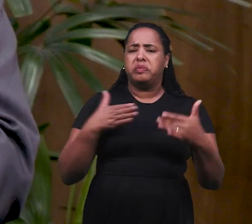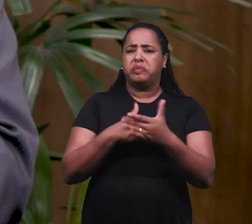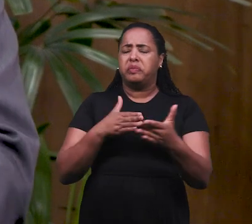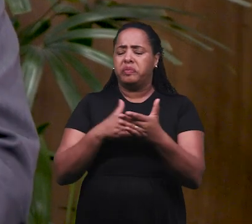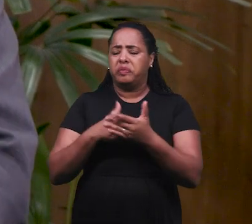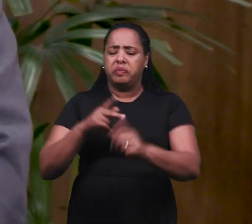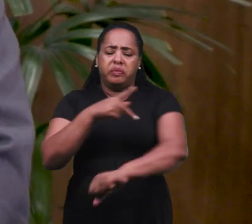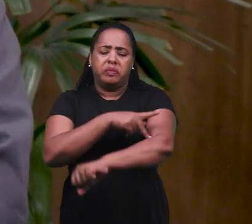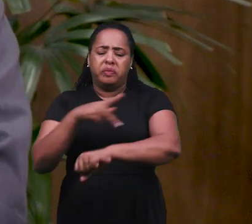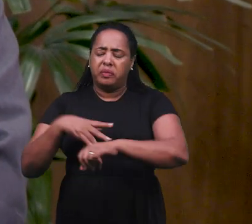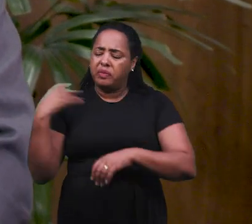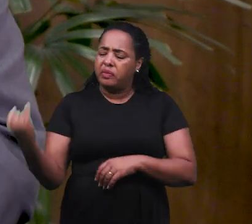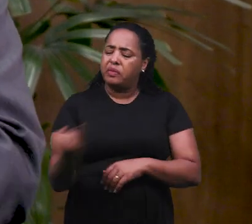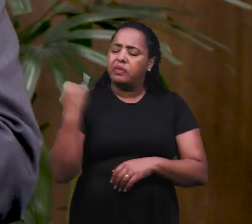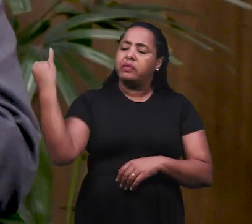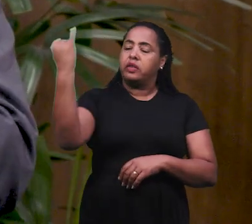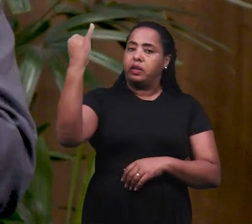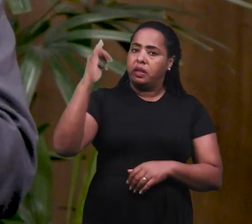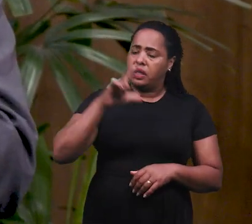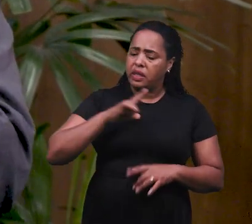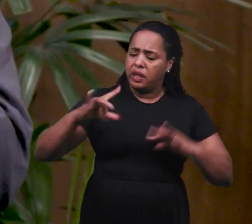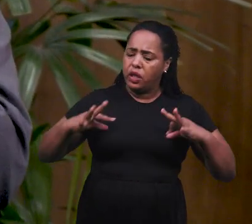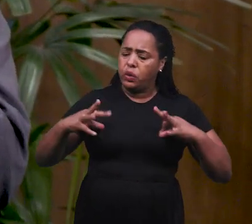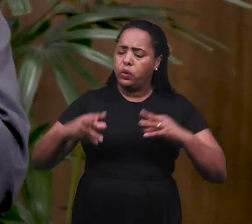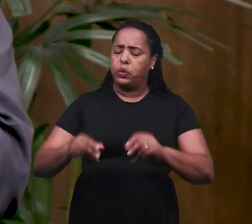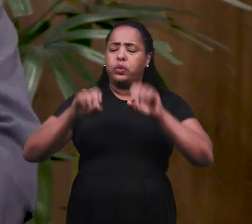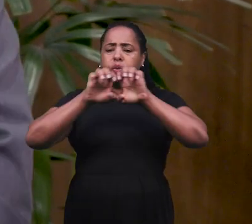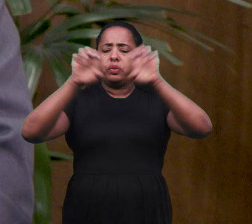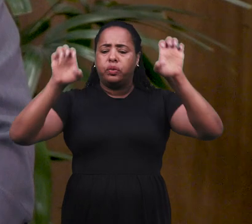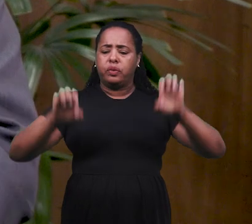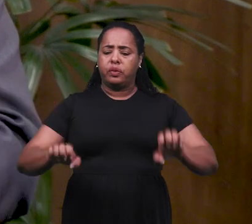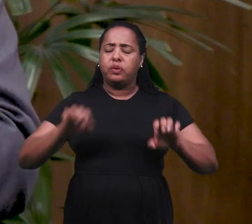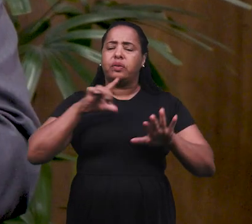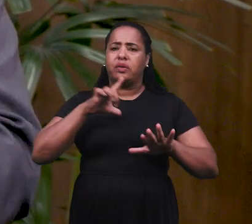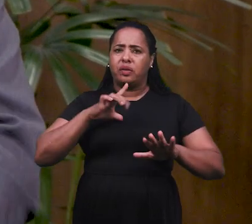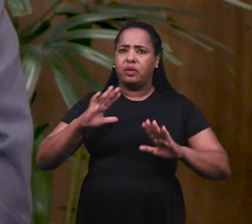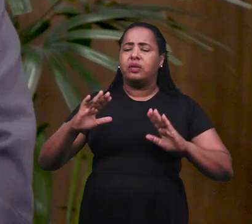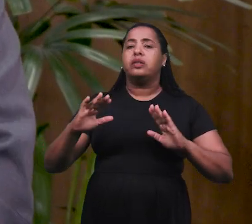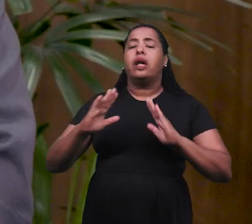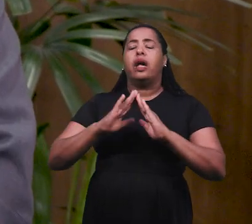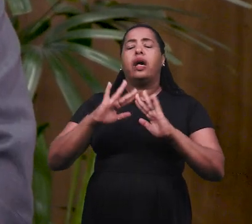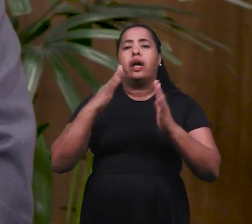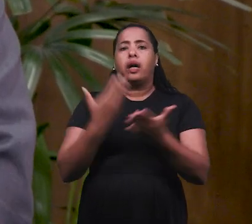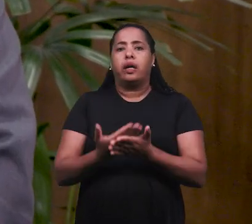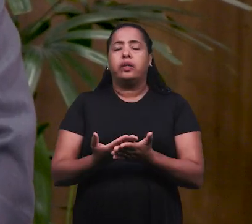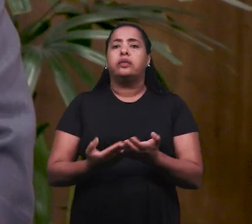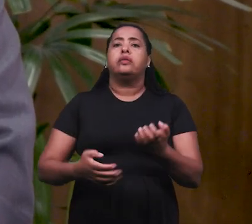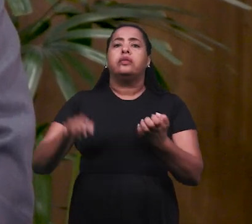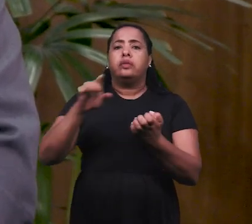são importantes. Existe toda uma estrutura, né? A escola Eduardo Dodge,